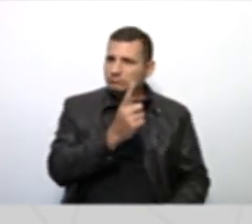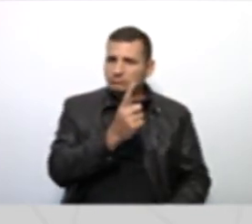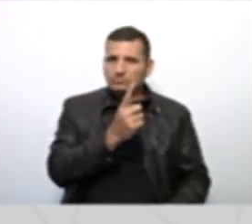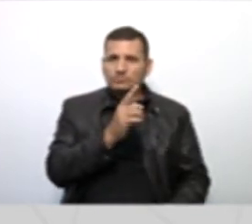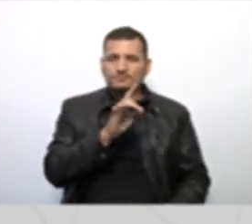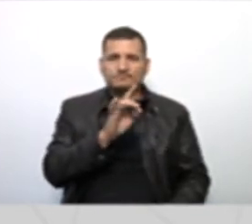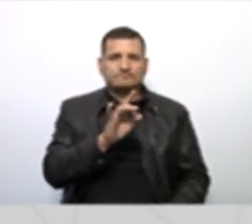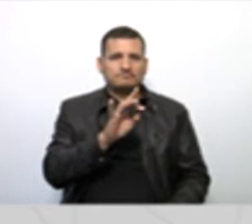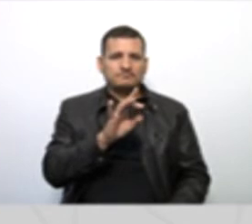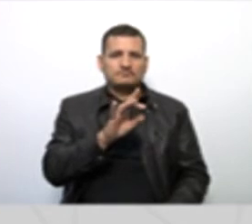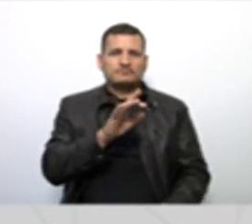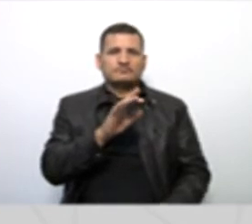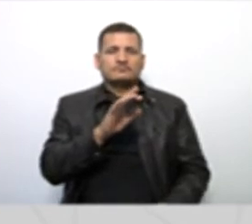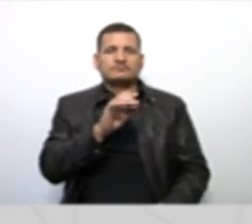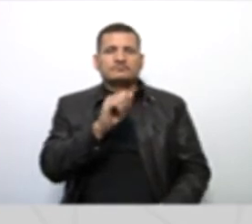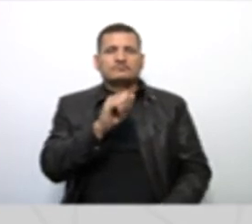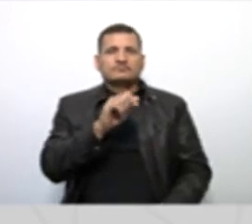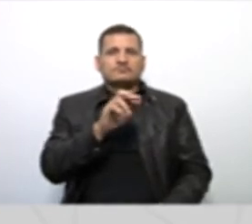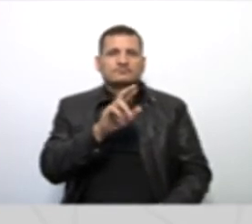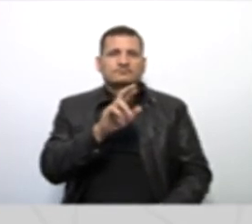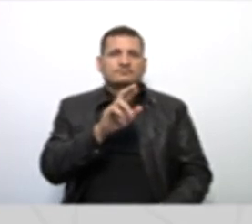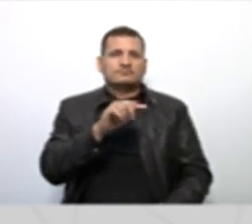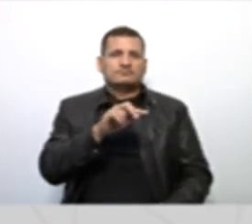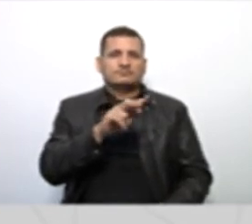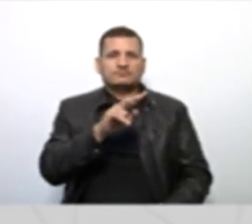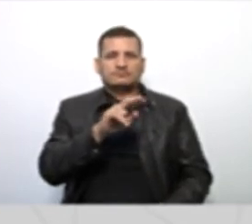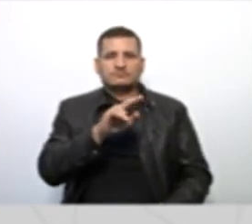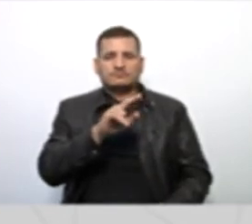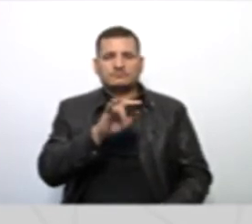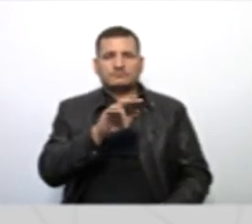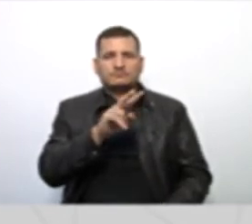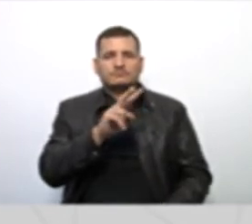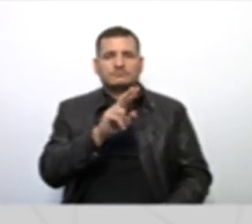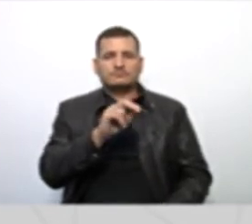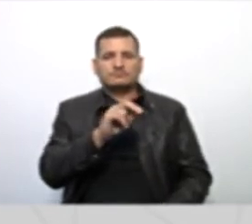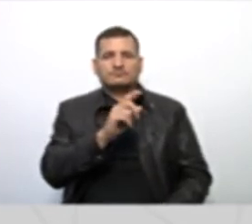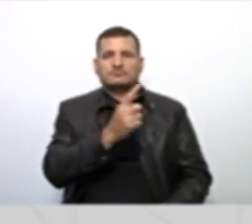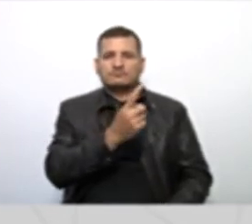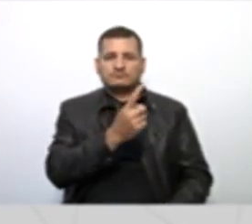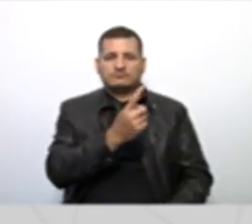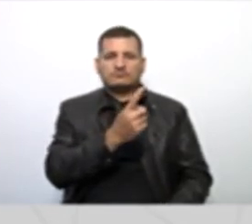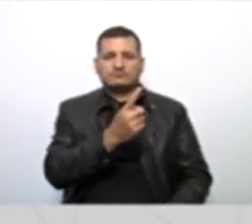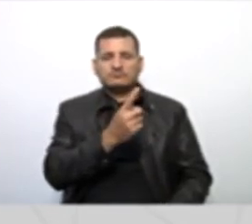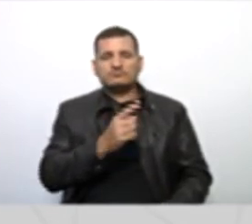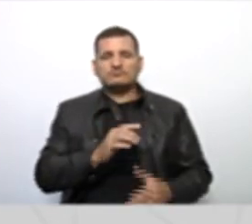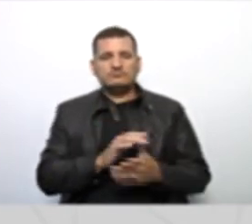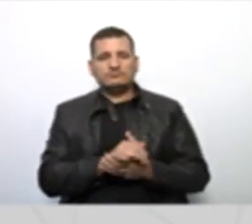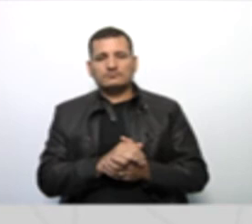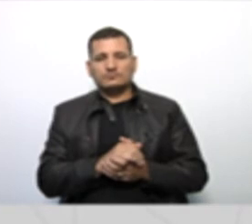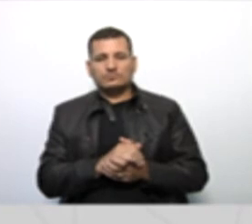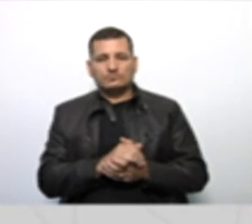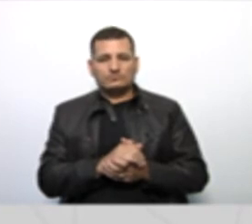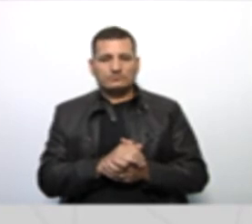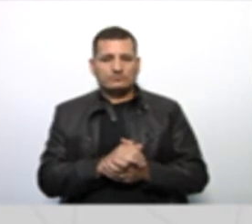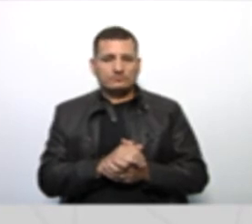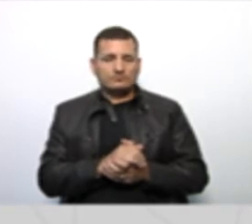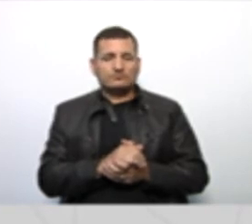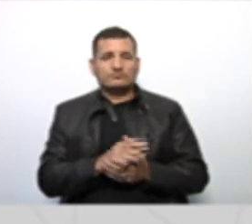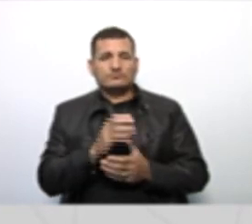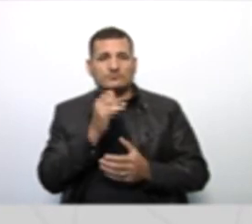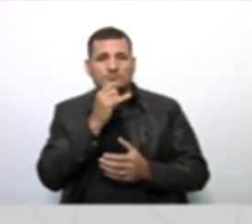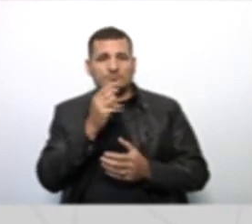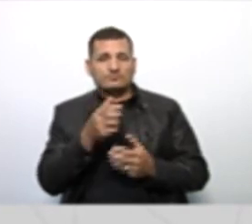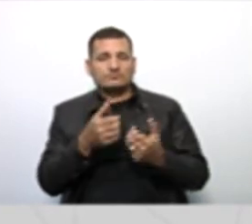nesse arquivo, eu vou ter que parar meu sistema. Não é mesmo? Eu vou ter que parar ele. Já com a